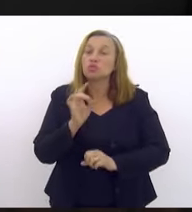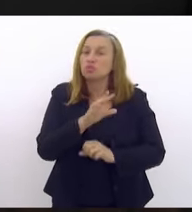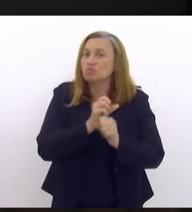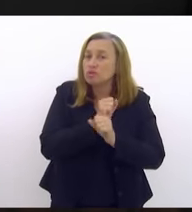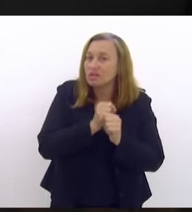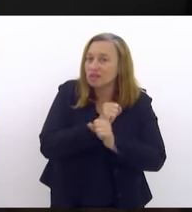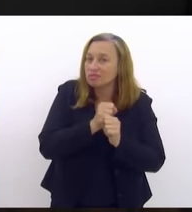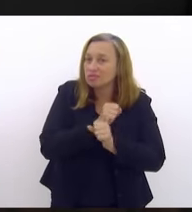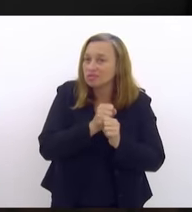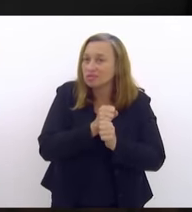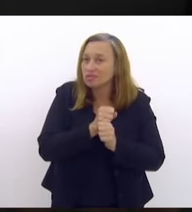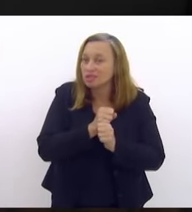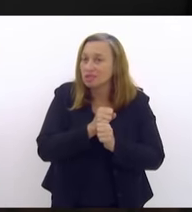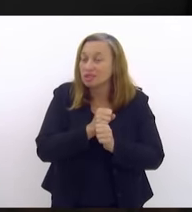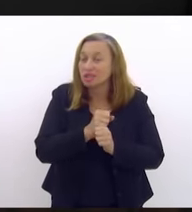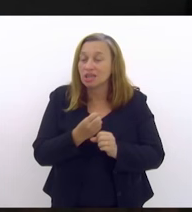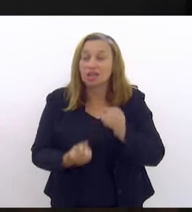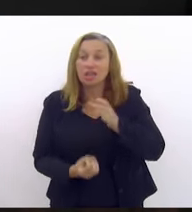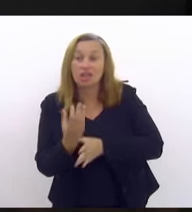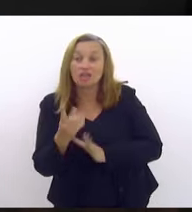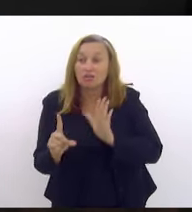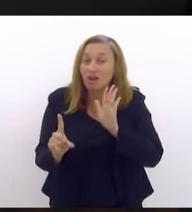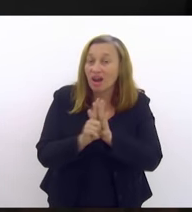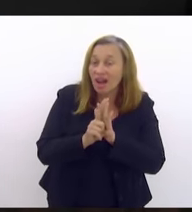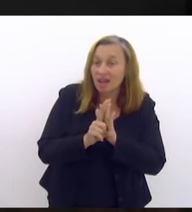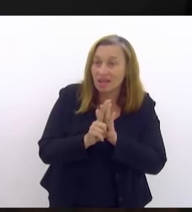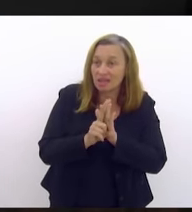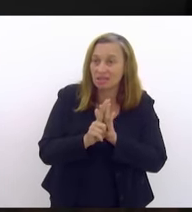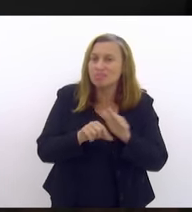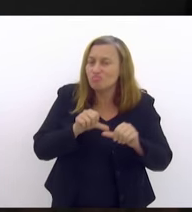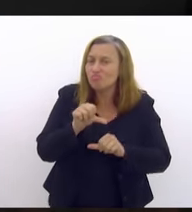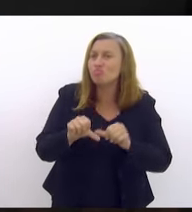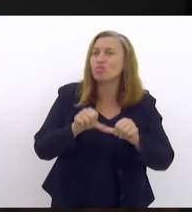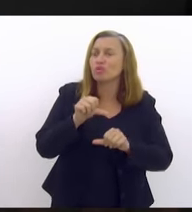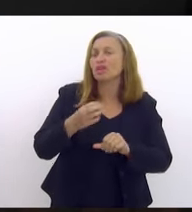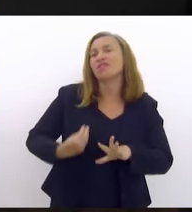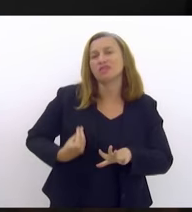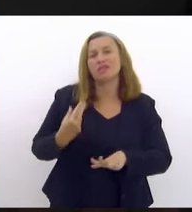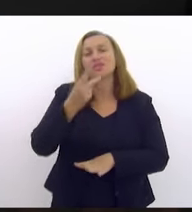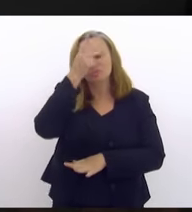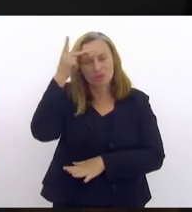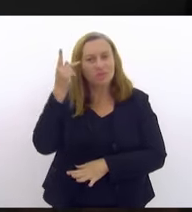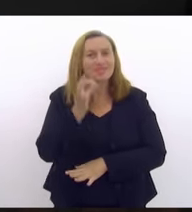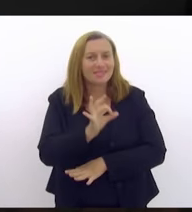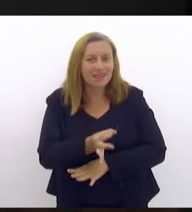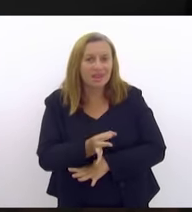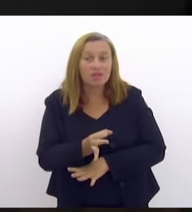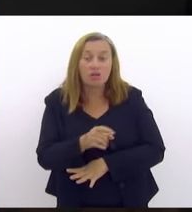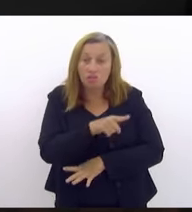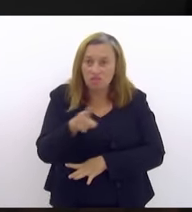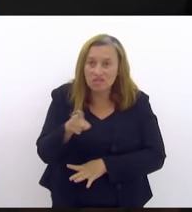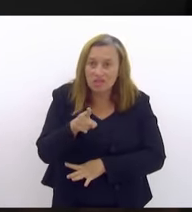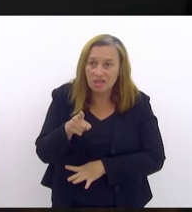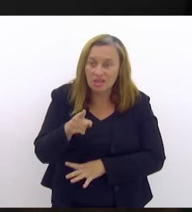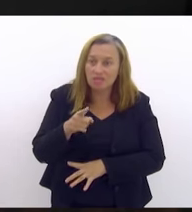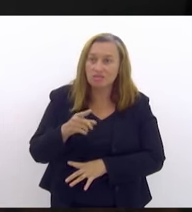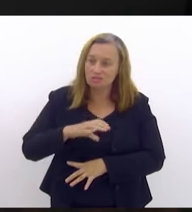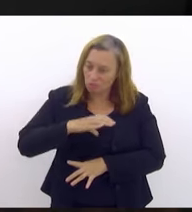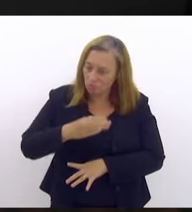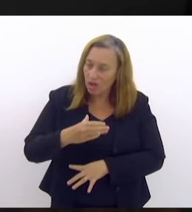anos, promovendo leis que, de fato, mudam a vida das pessoas, vocês têm sido muito